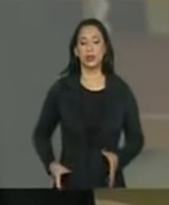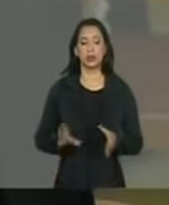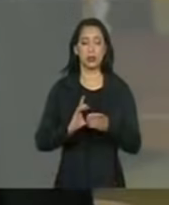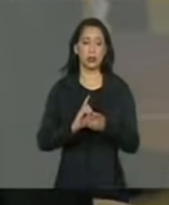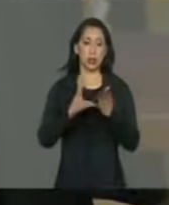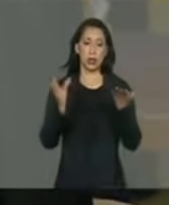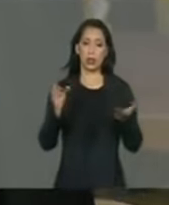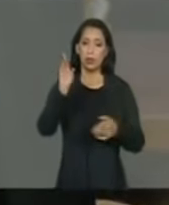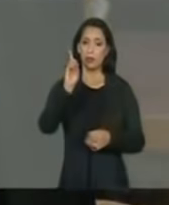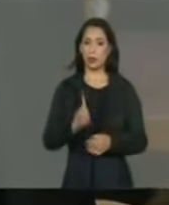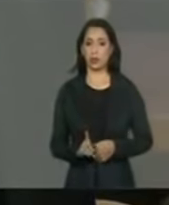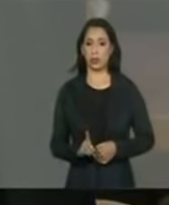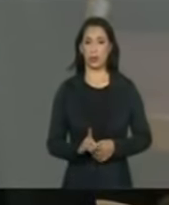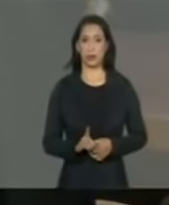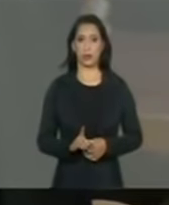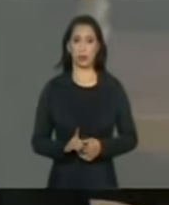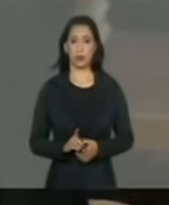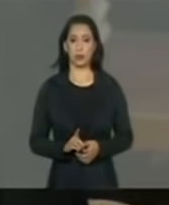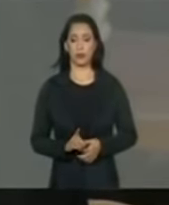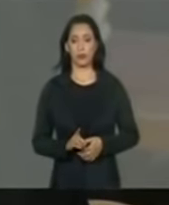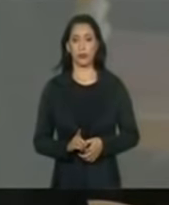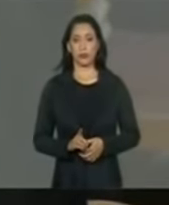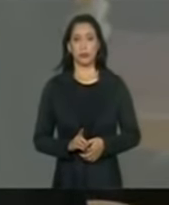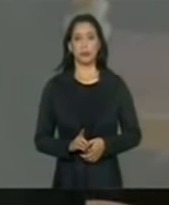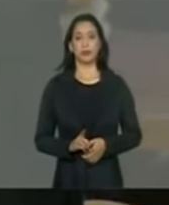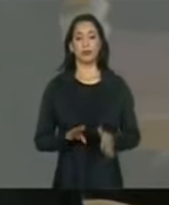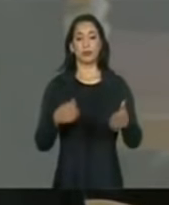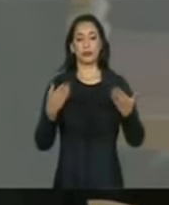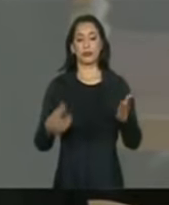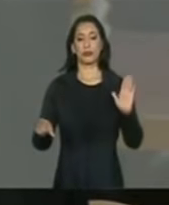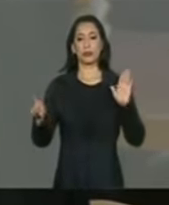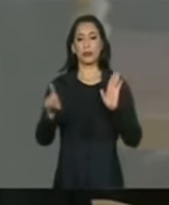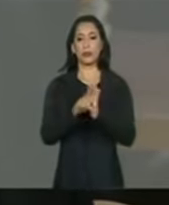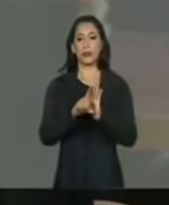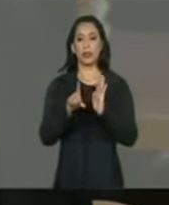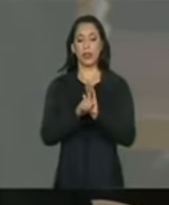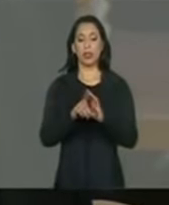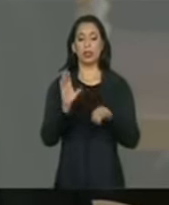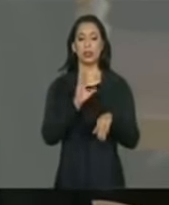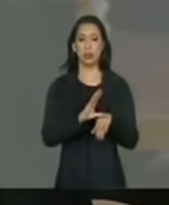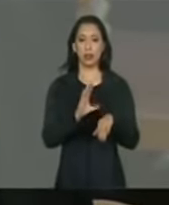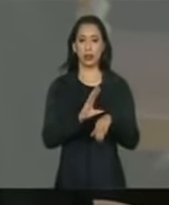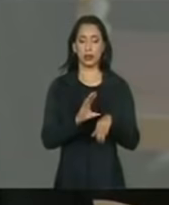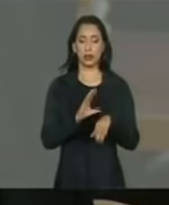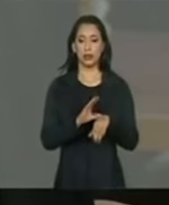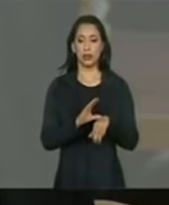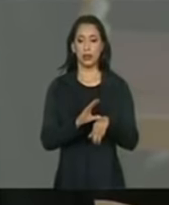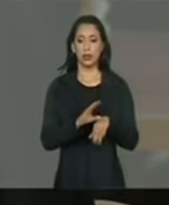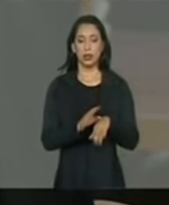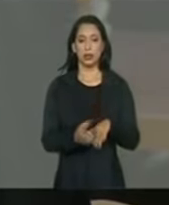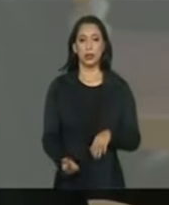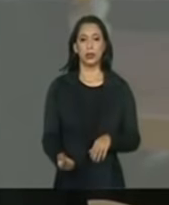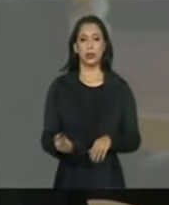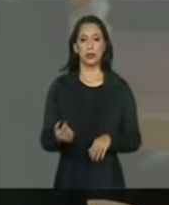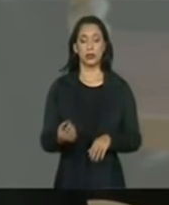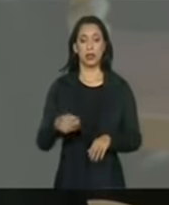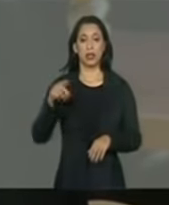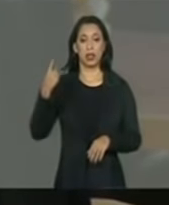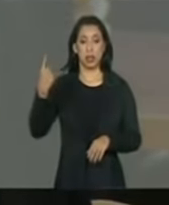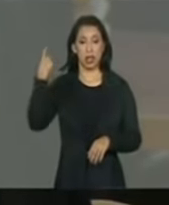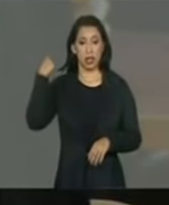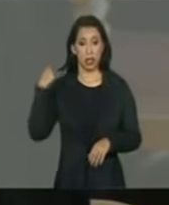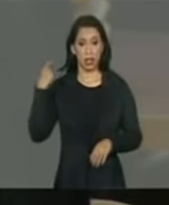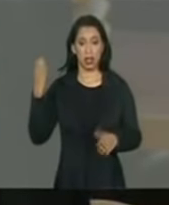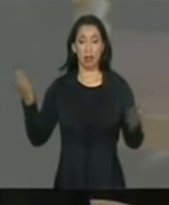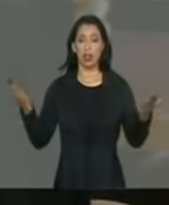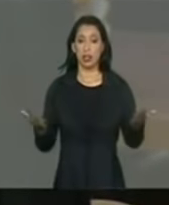direito assim lei e constituição eram e ainda o são